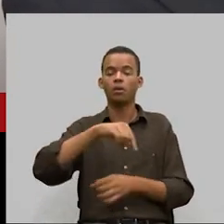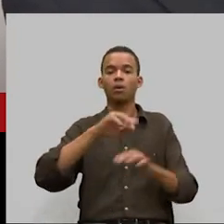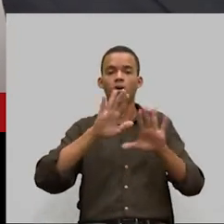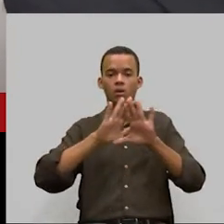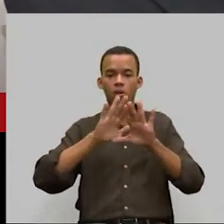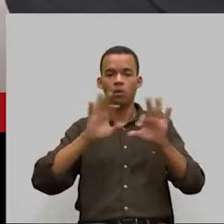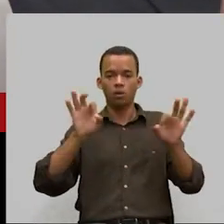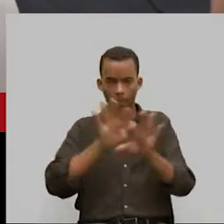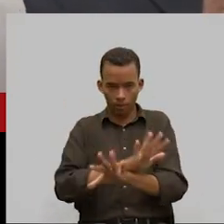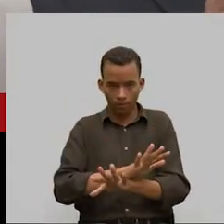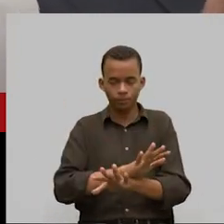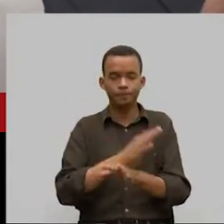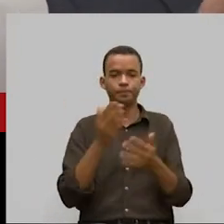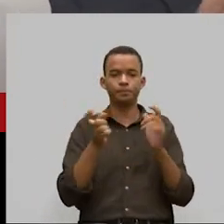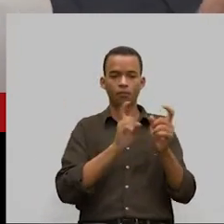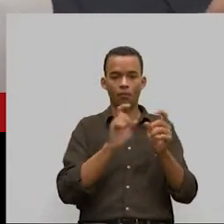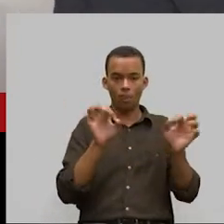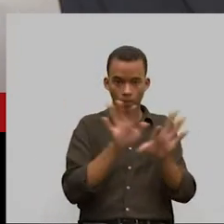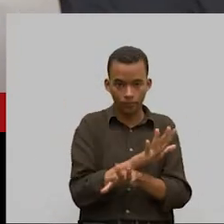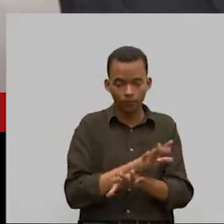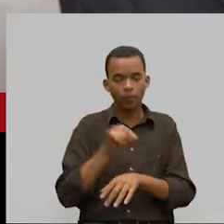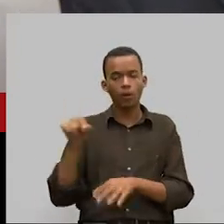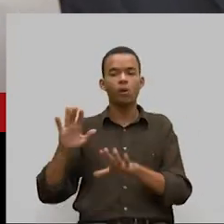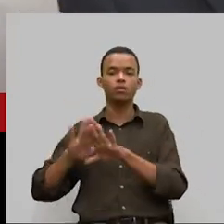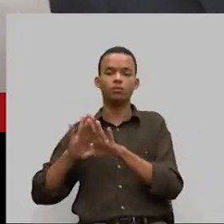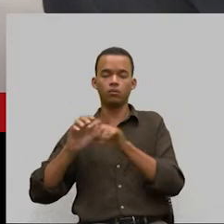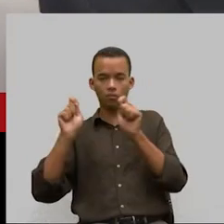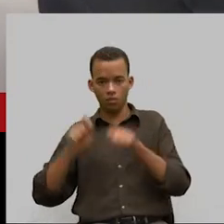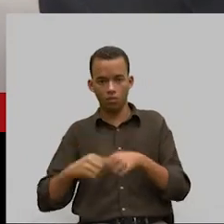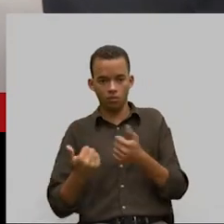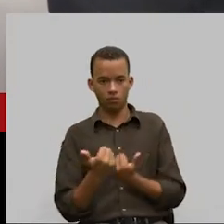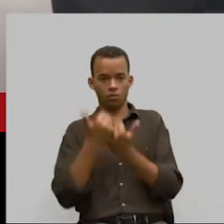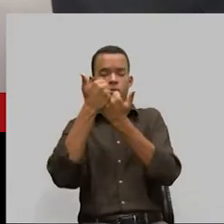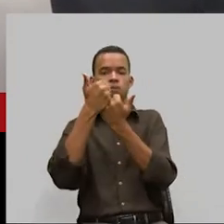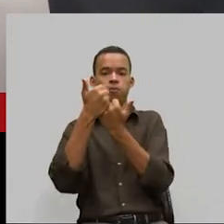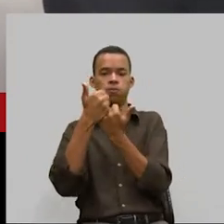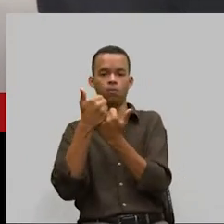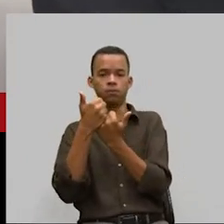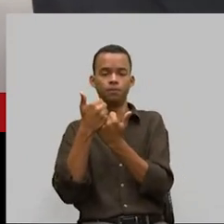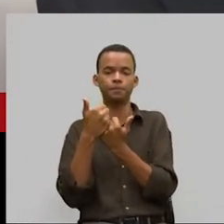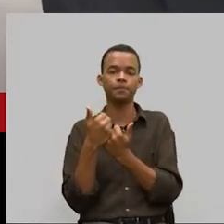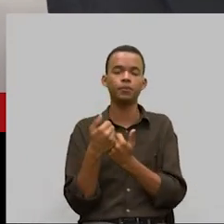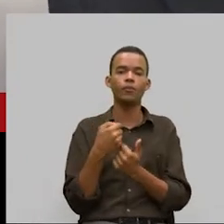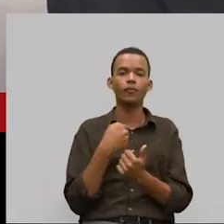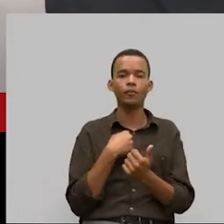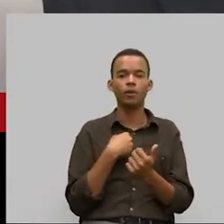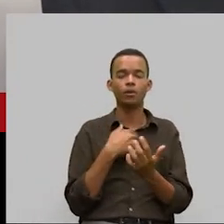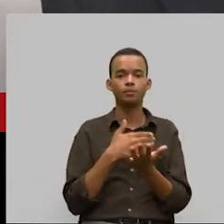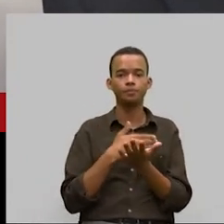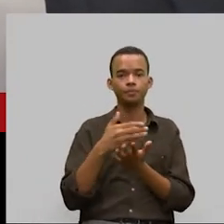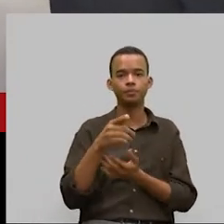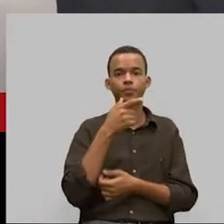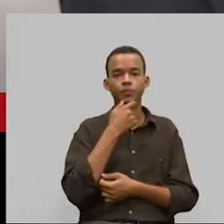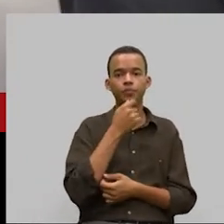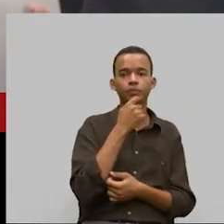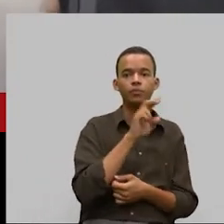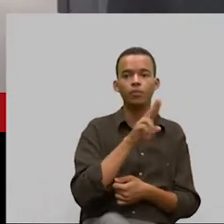debate público mais fortalecidos com a nossa pauta eh eu começo então com o